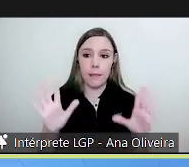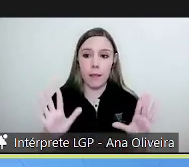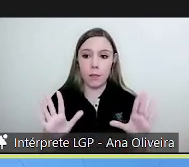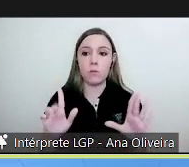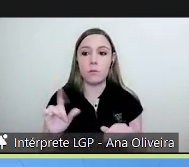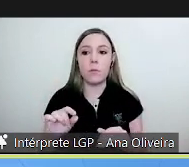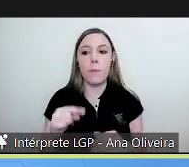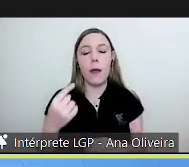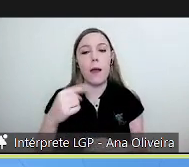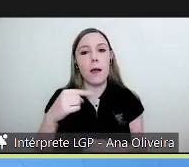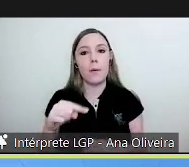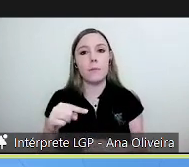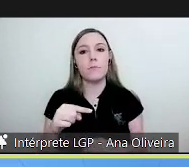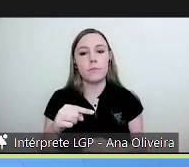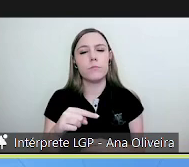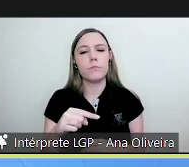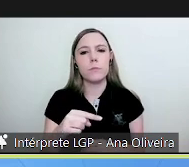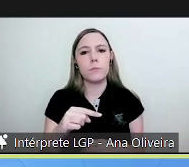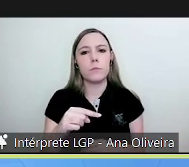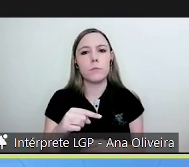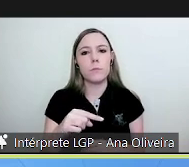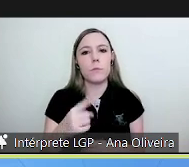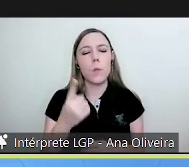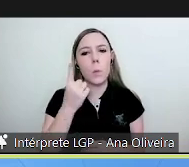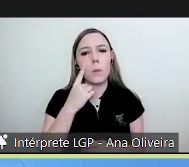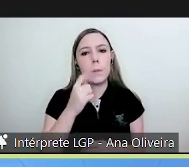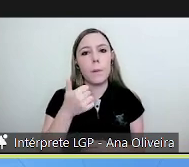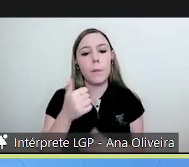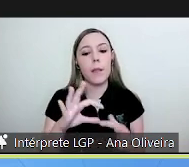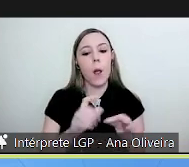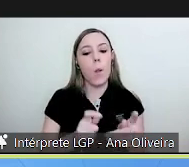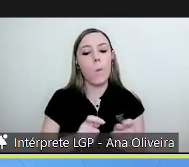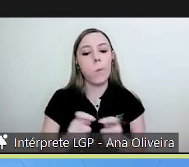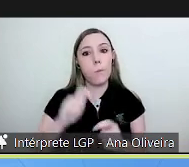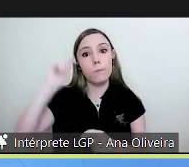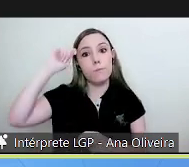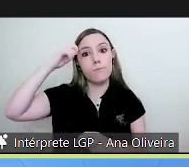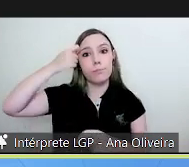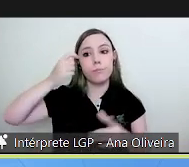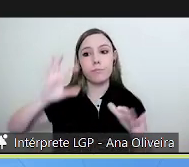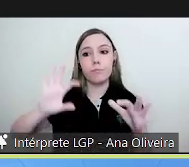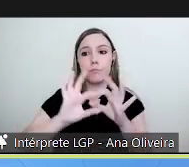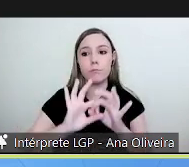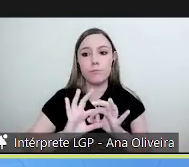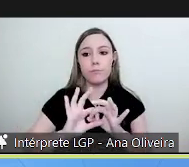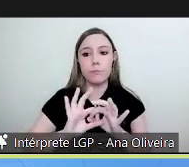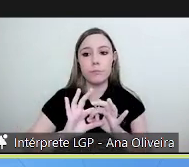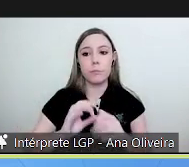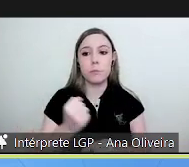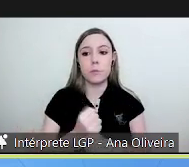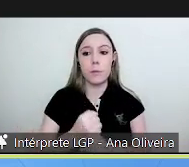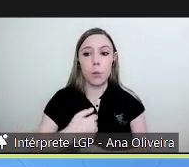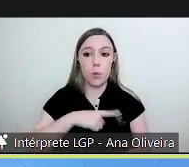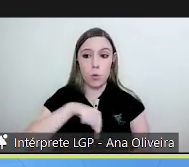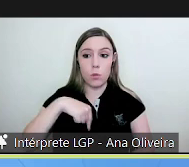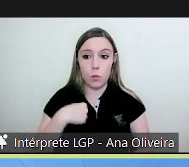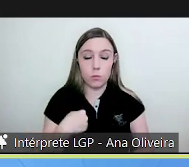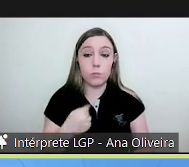também ter uma boa definição de gestão de risco associada à nossa atividade e,